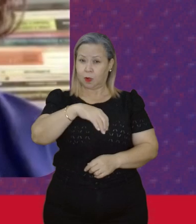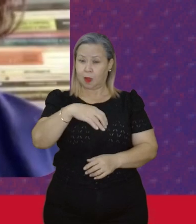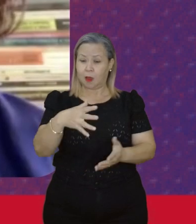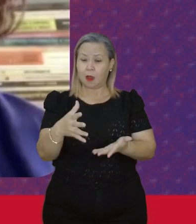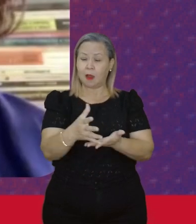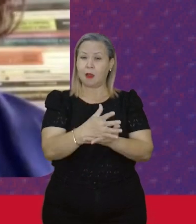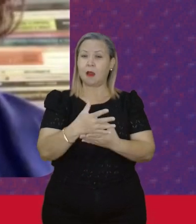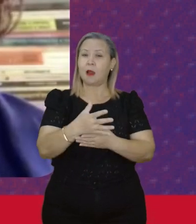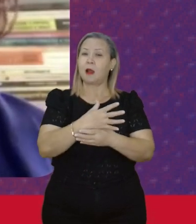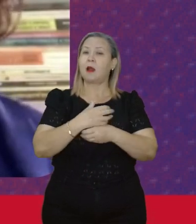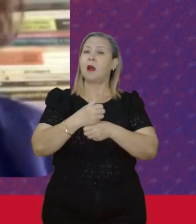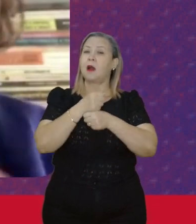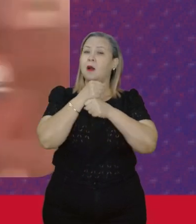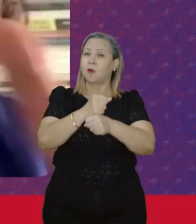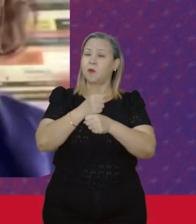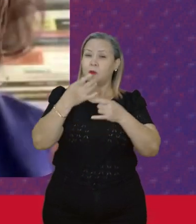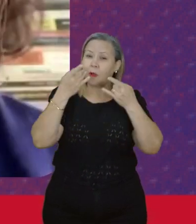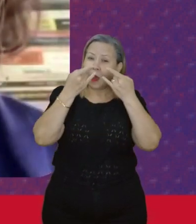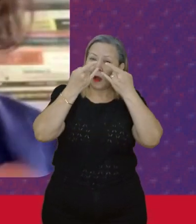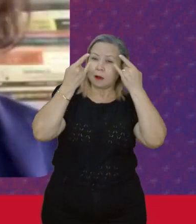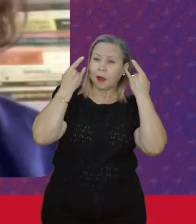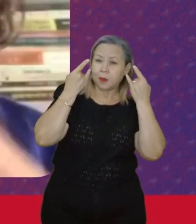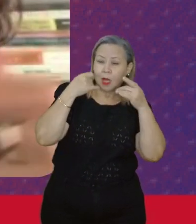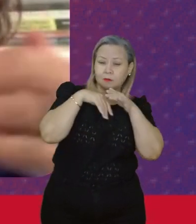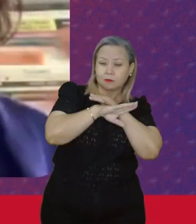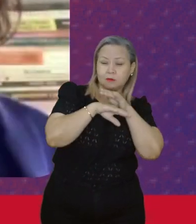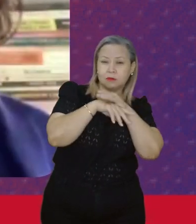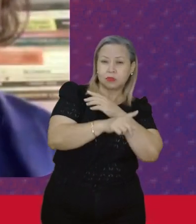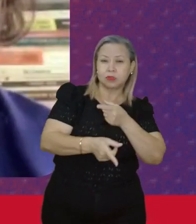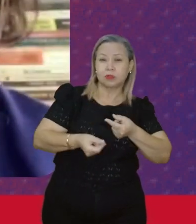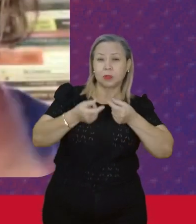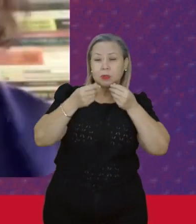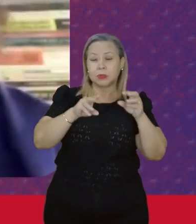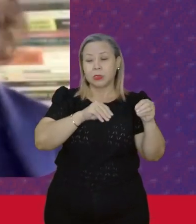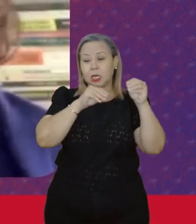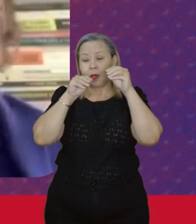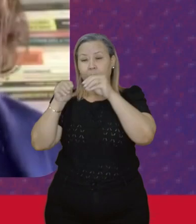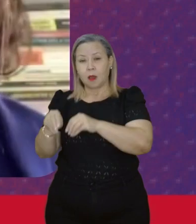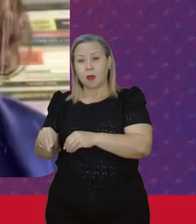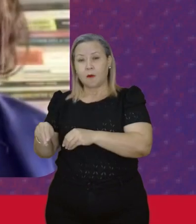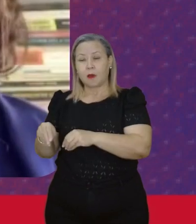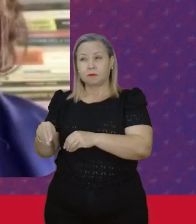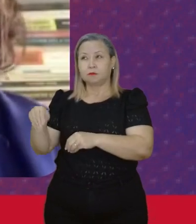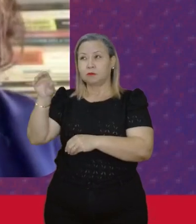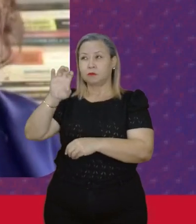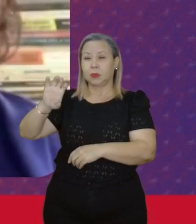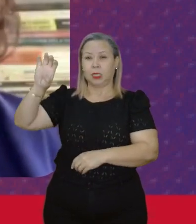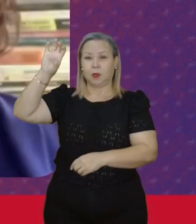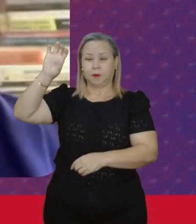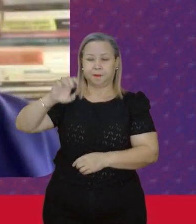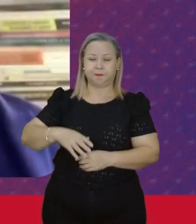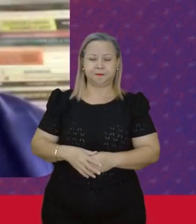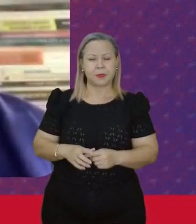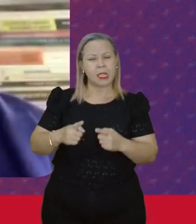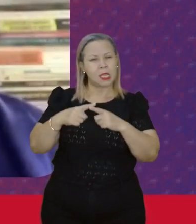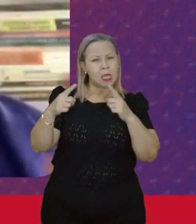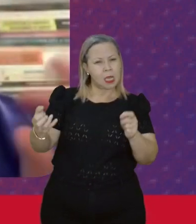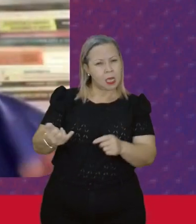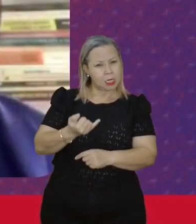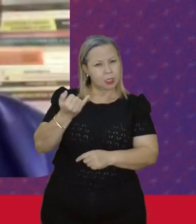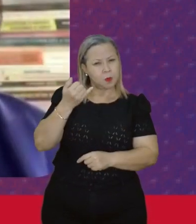capital, que depois se desloca na Europa por causa das transações com a Inglaterra, enfim. Mas é